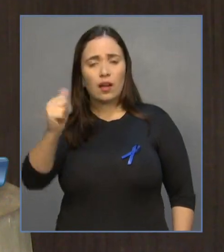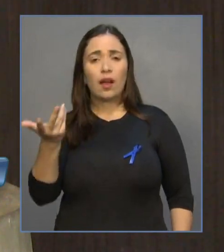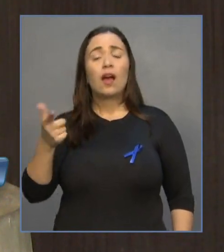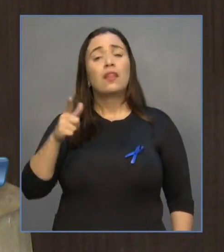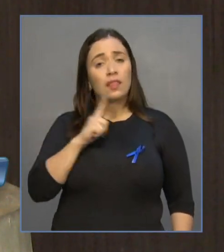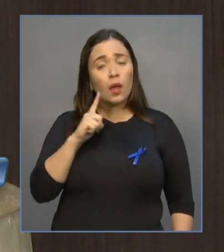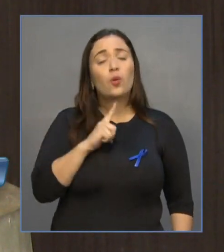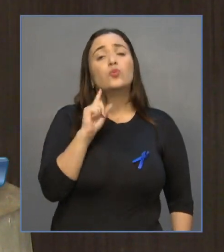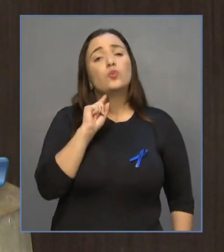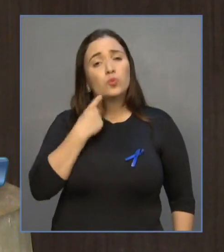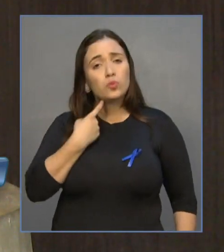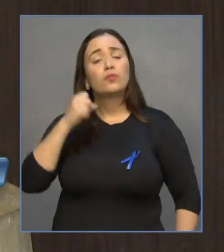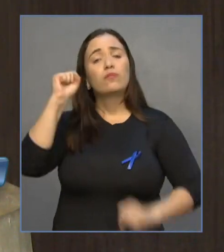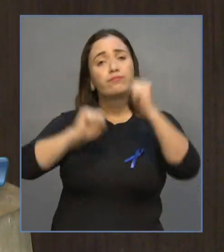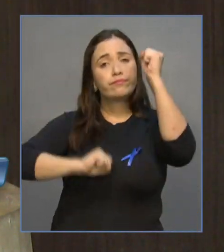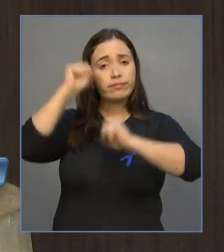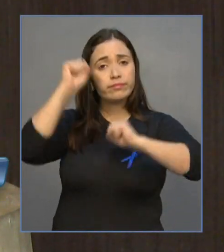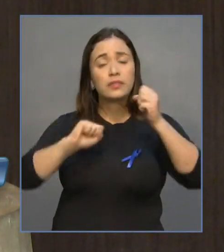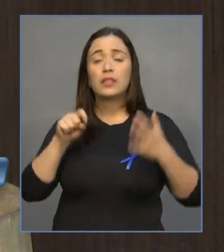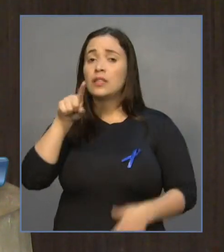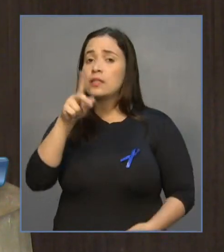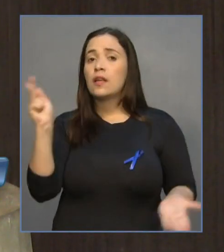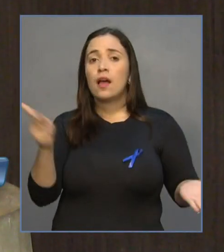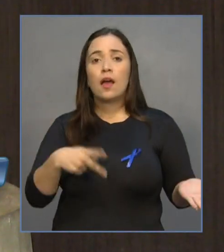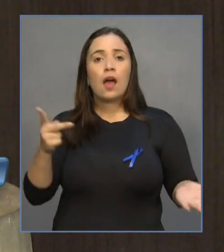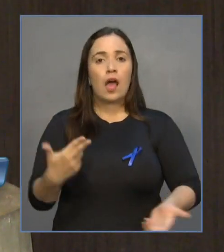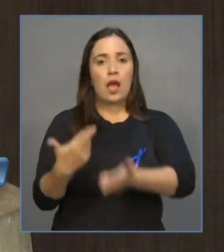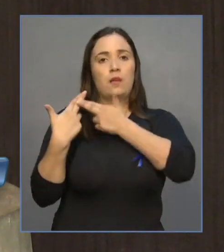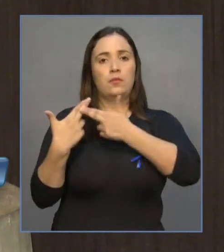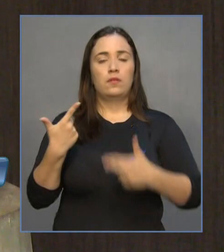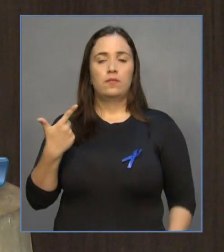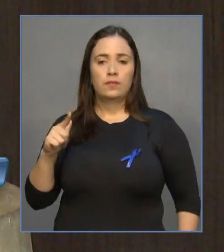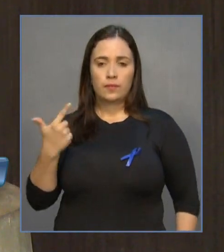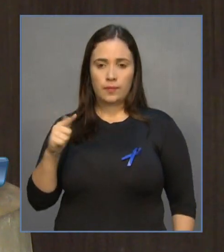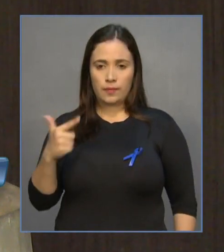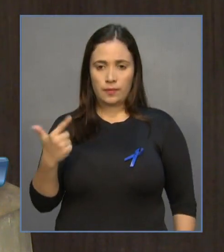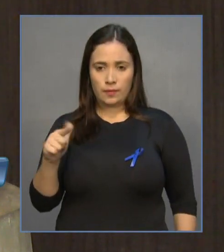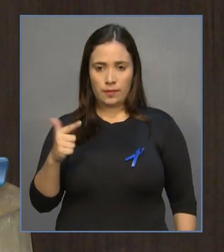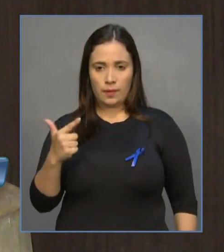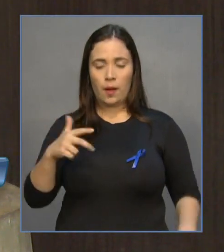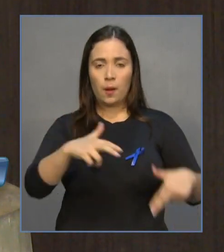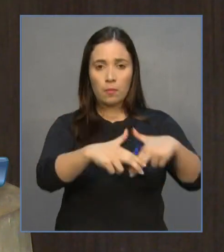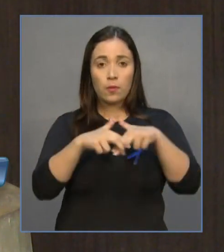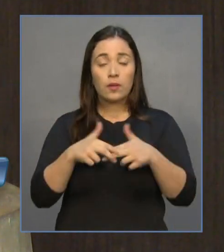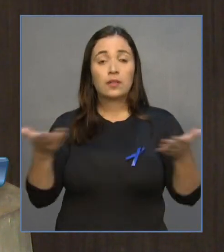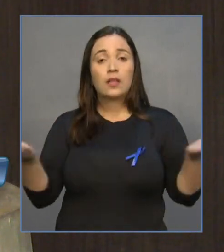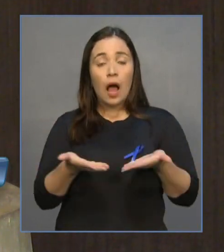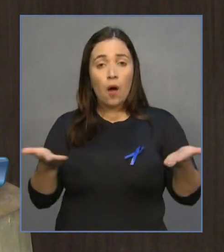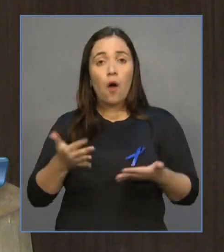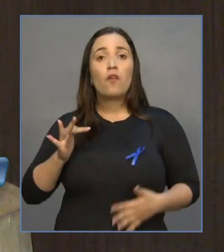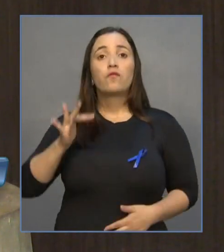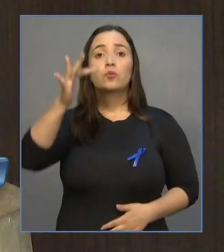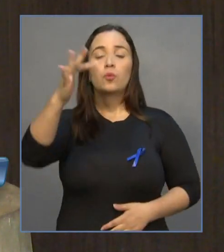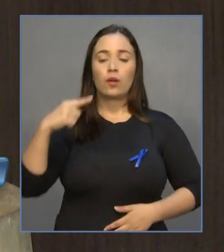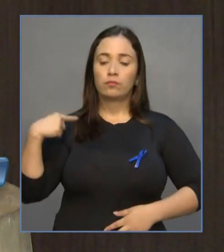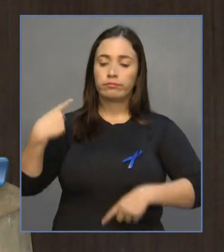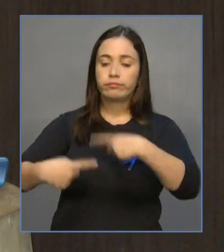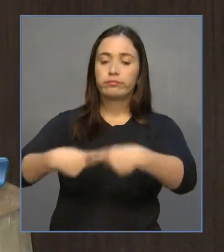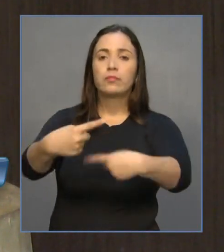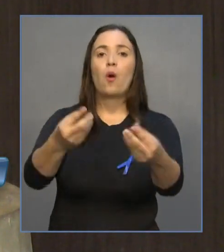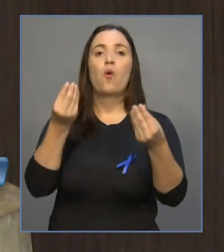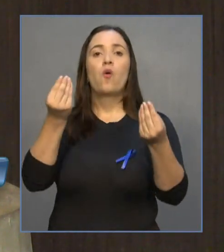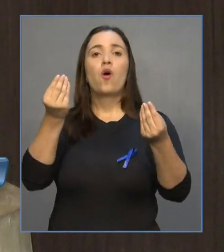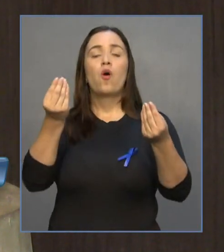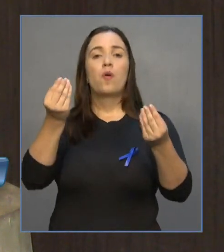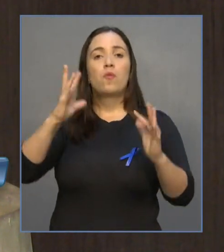equivocado, é absurdo, é irresponsável com as atuais e futuras gerações.